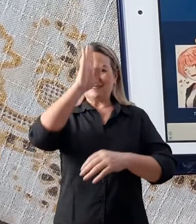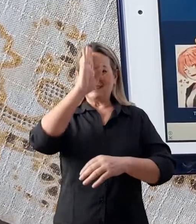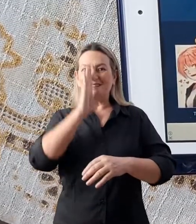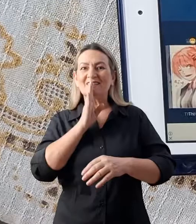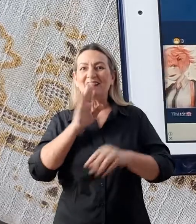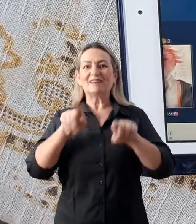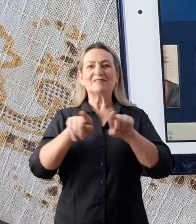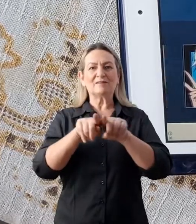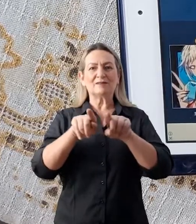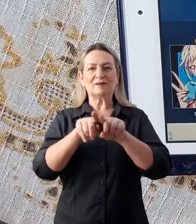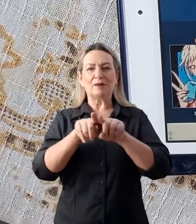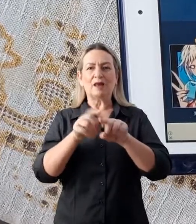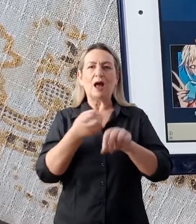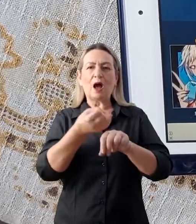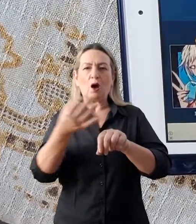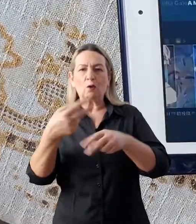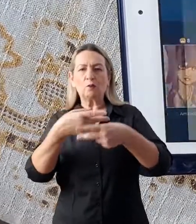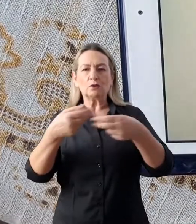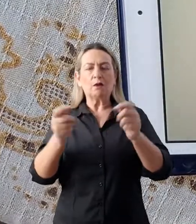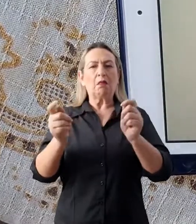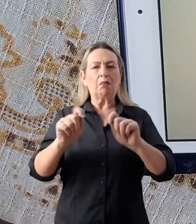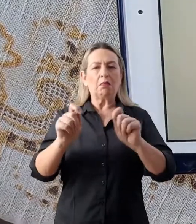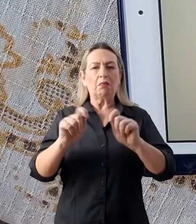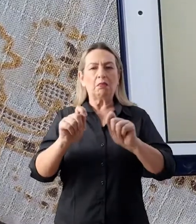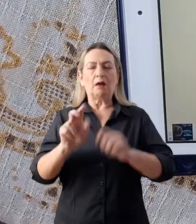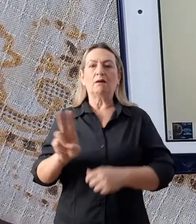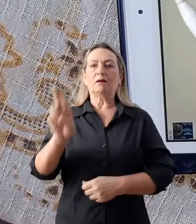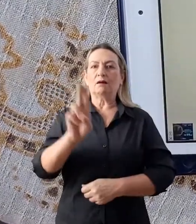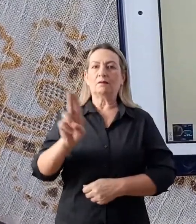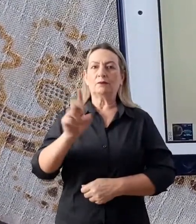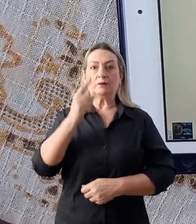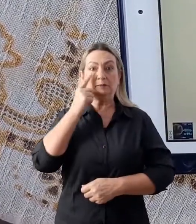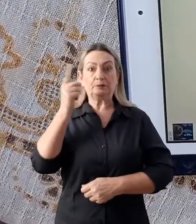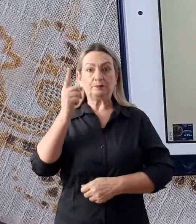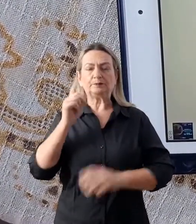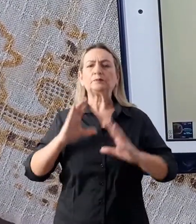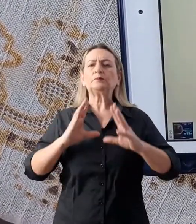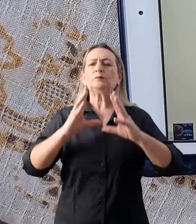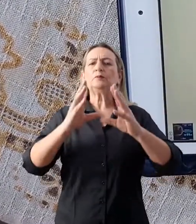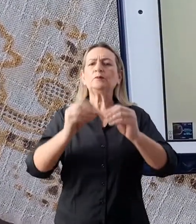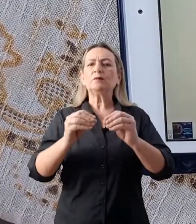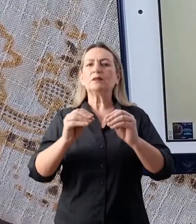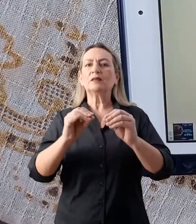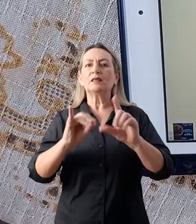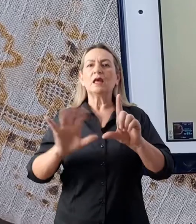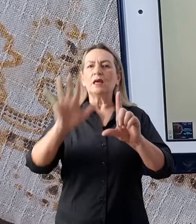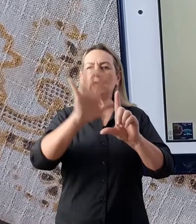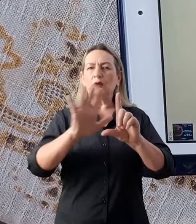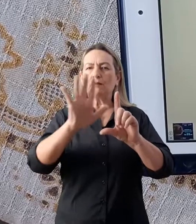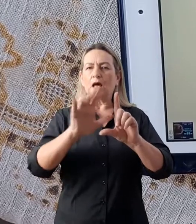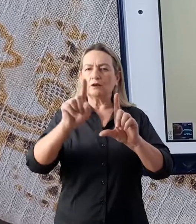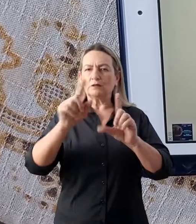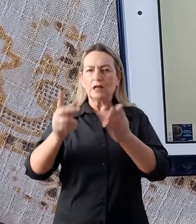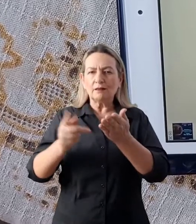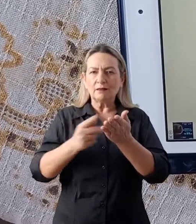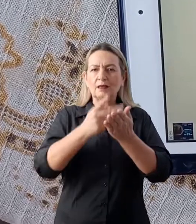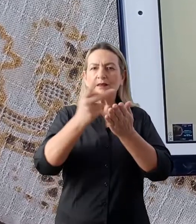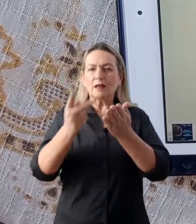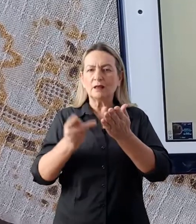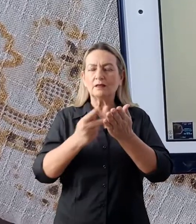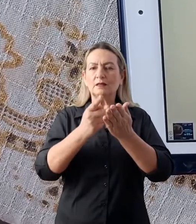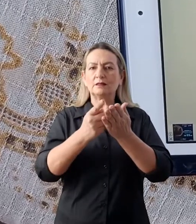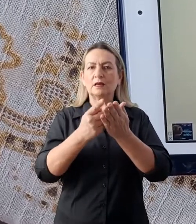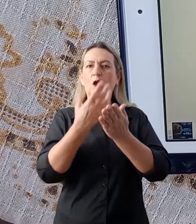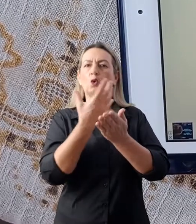funções. Aqui na parte da minha galeria fica todas as imagens que você desenhar, que você construir, ficam